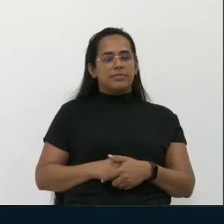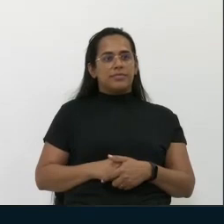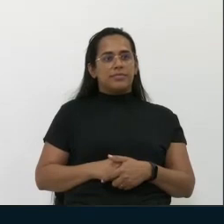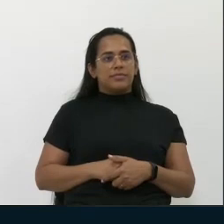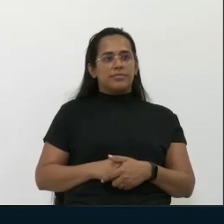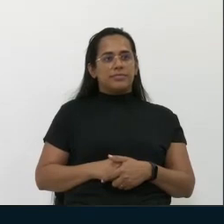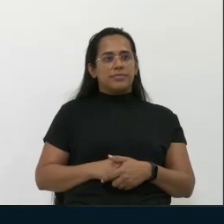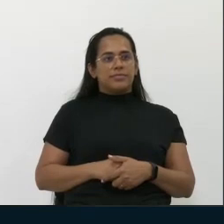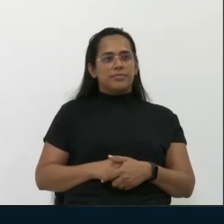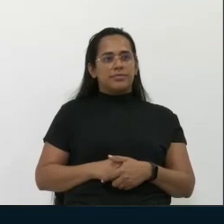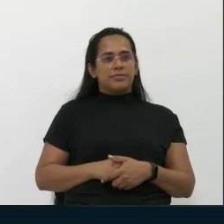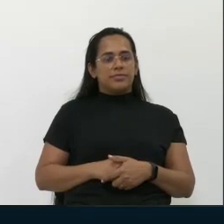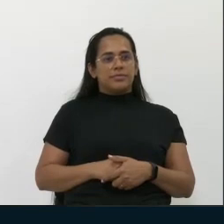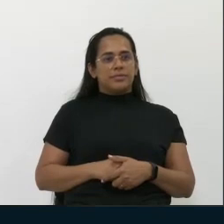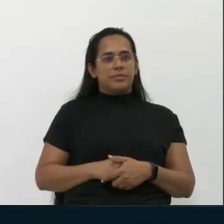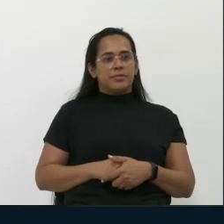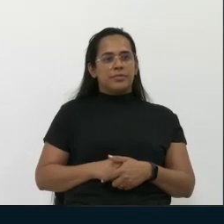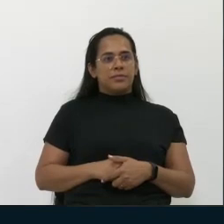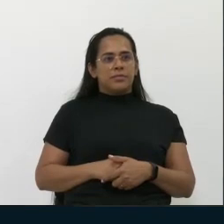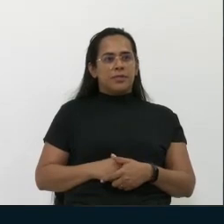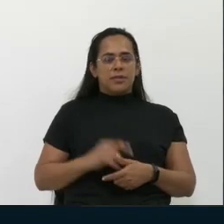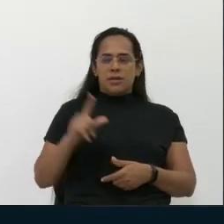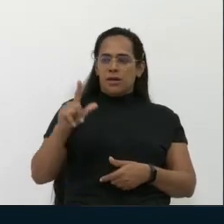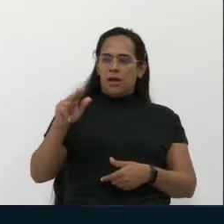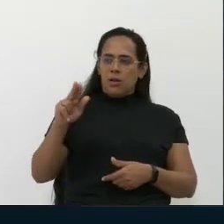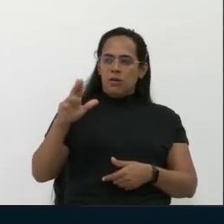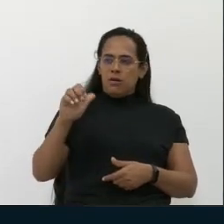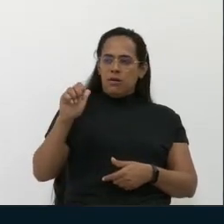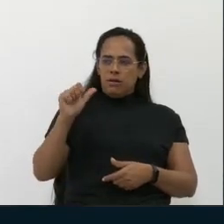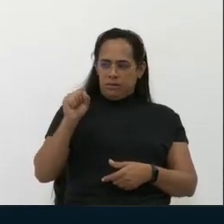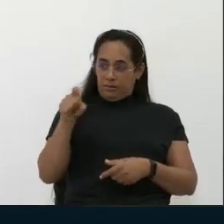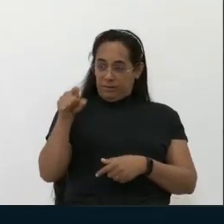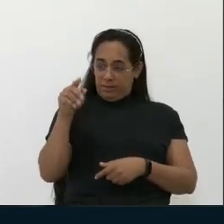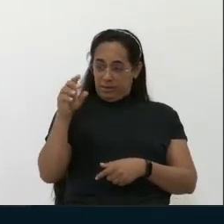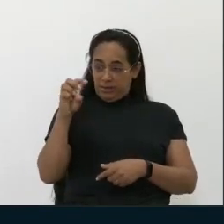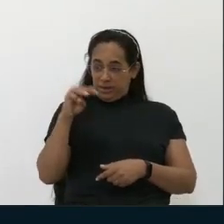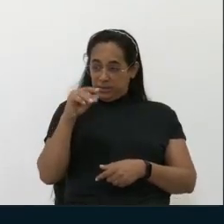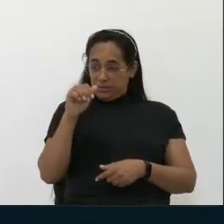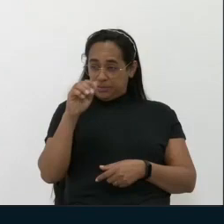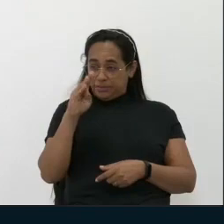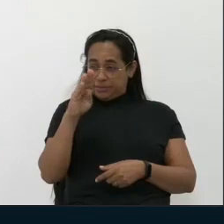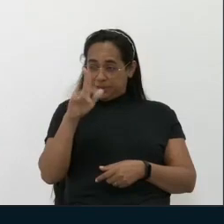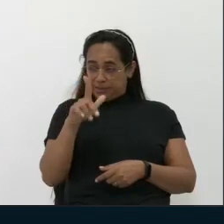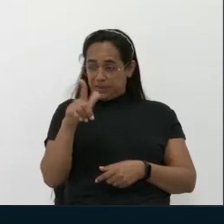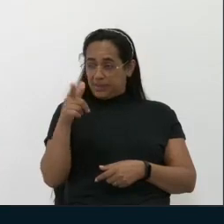E só para completar, Lucas, você é do MBL ou não? A pergunta que todo mundo quer saber.